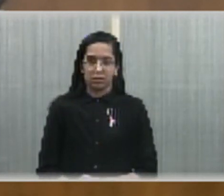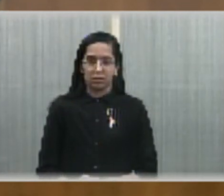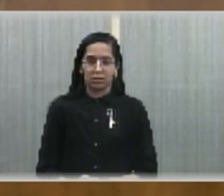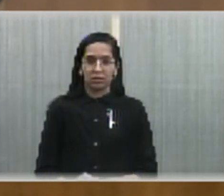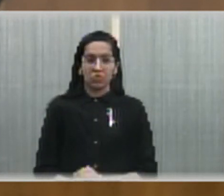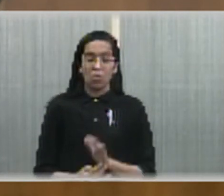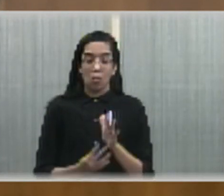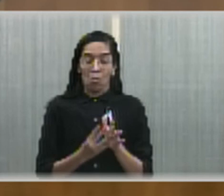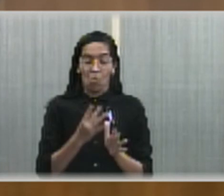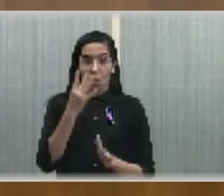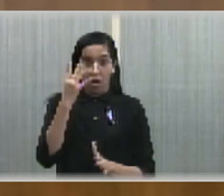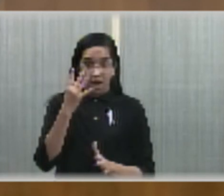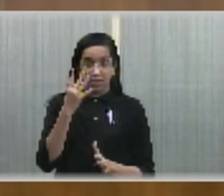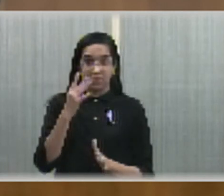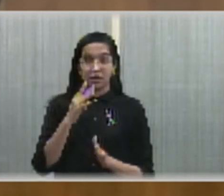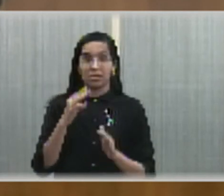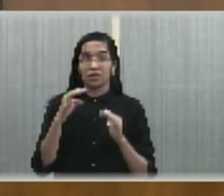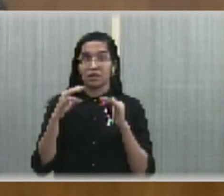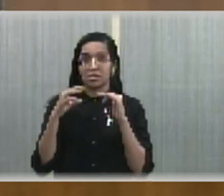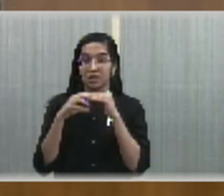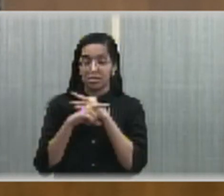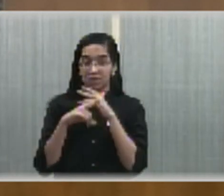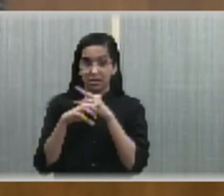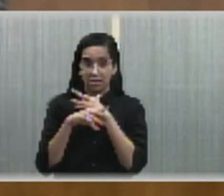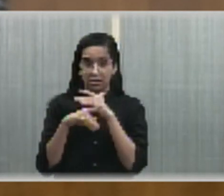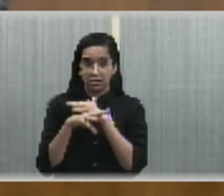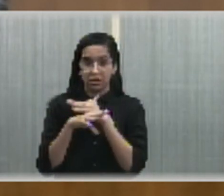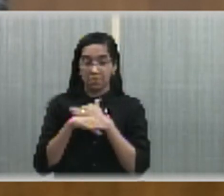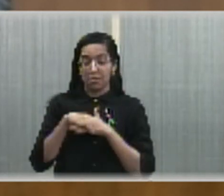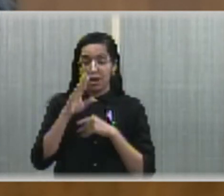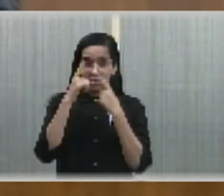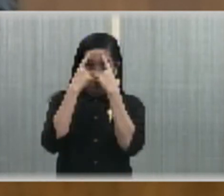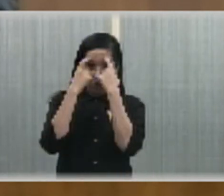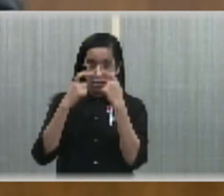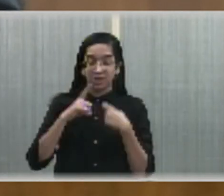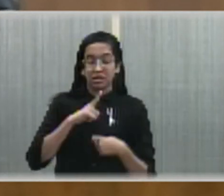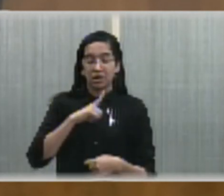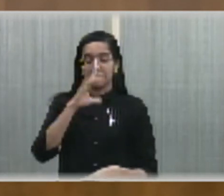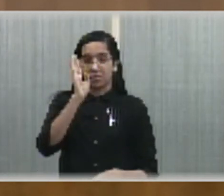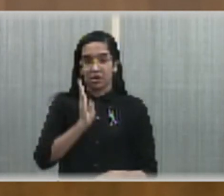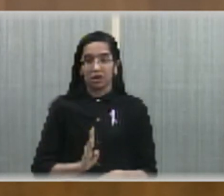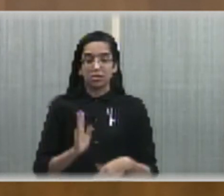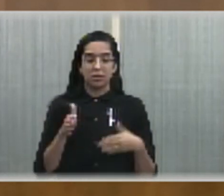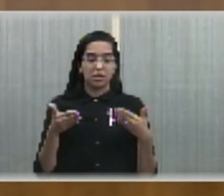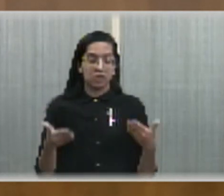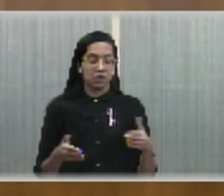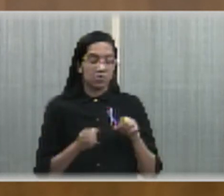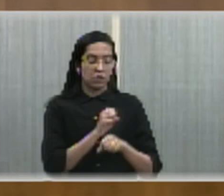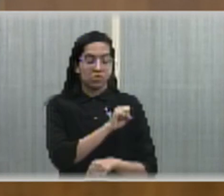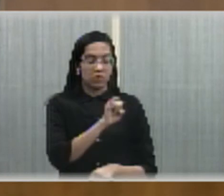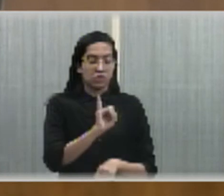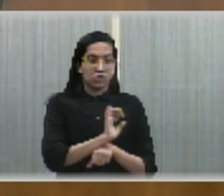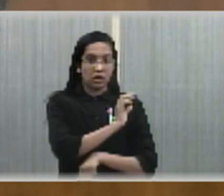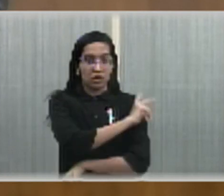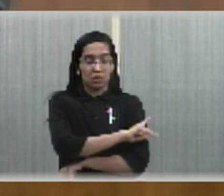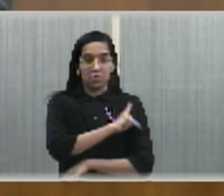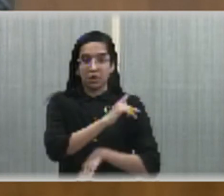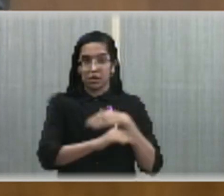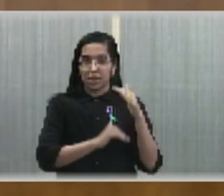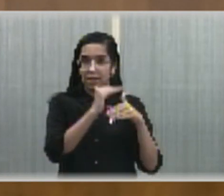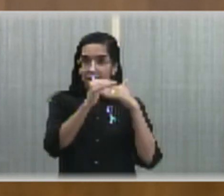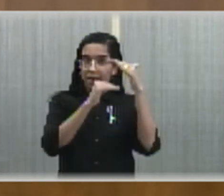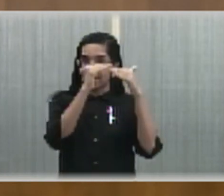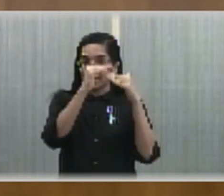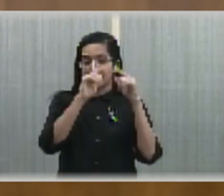Quarta cidade mais violenta do Brasil. Então, o Piauí, quando cresce, cresce no